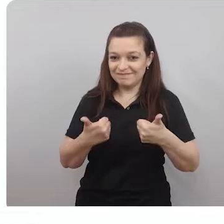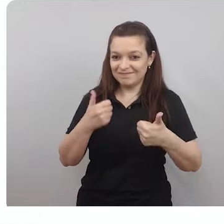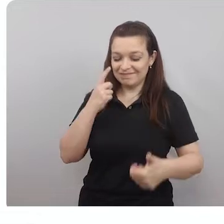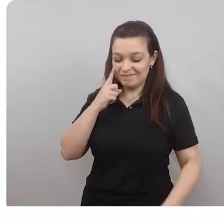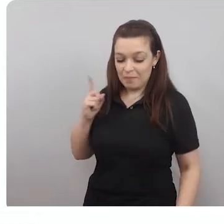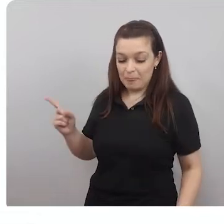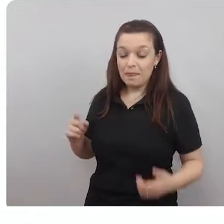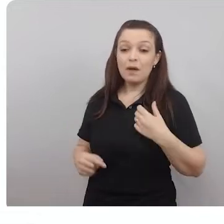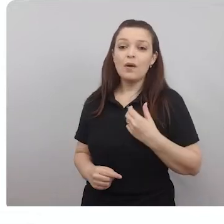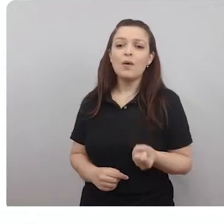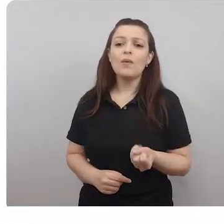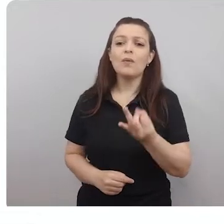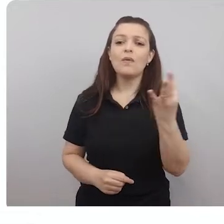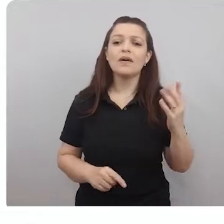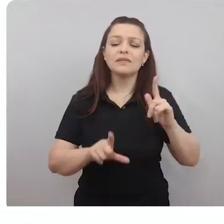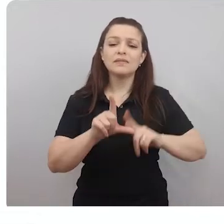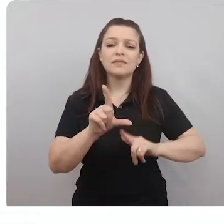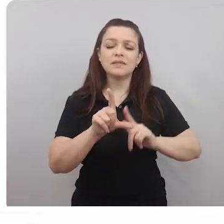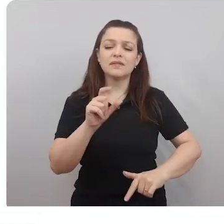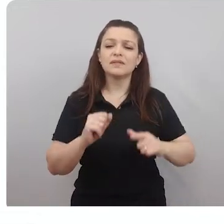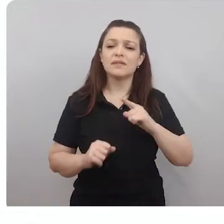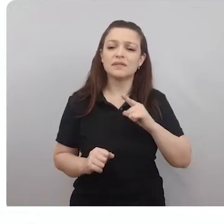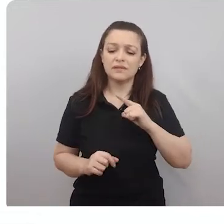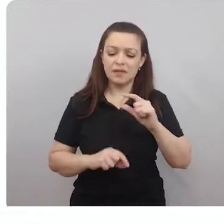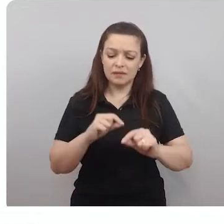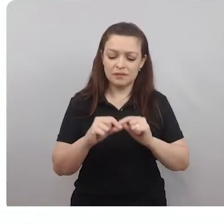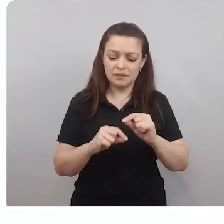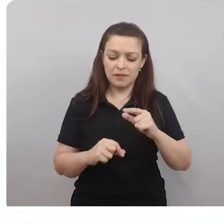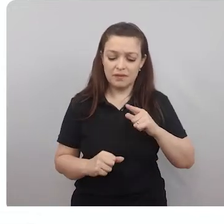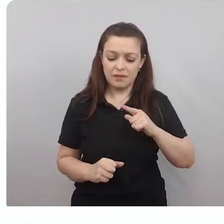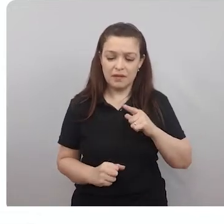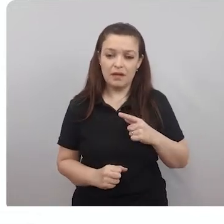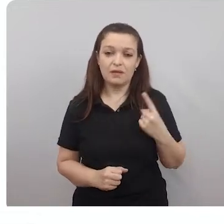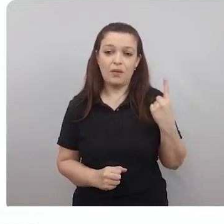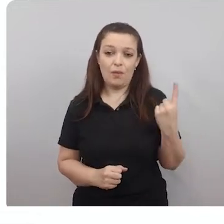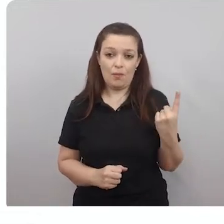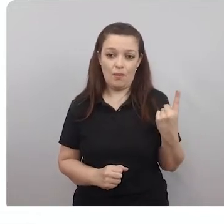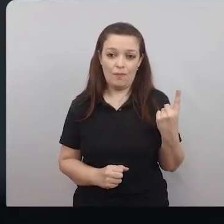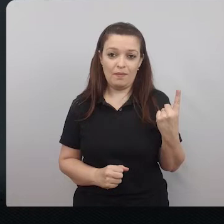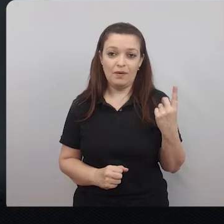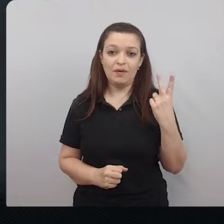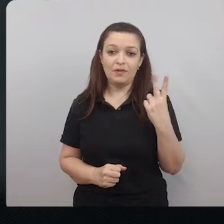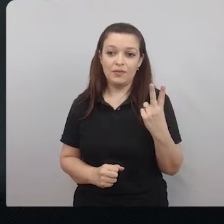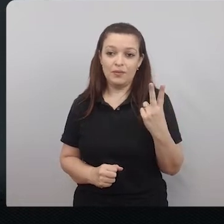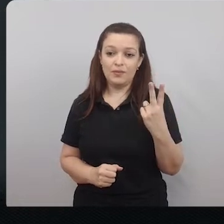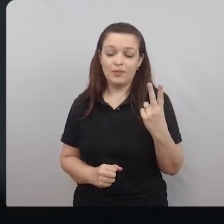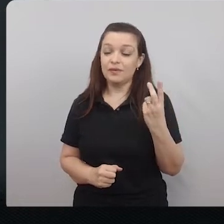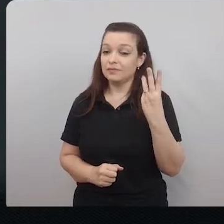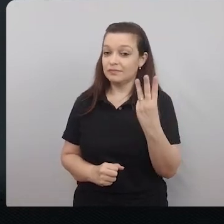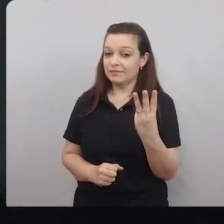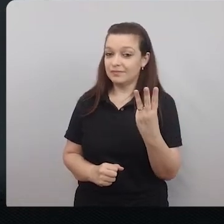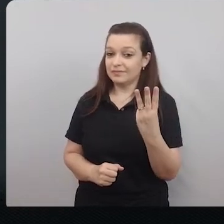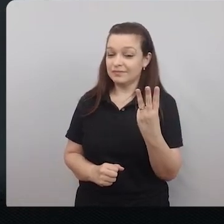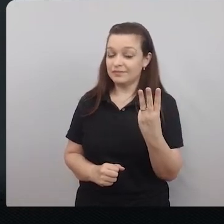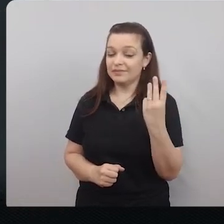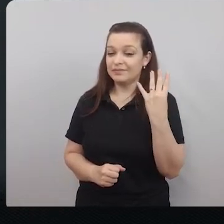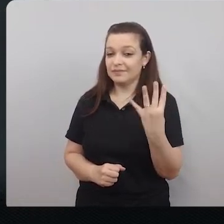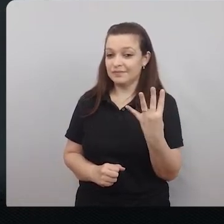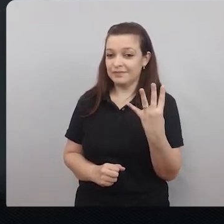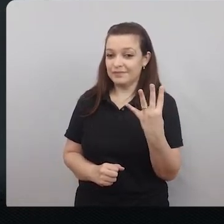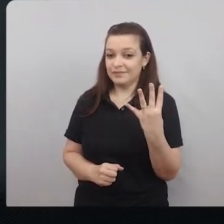Amigos! Vamos contar quantas letras? Olhem aqui. Uma, duas,